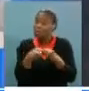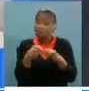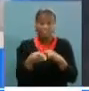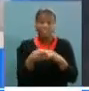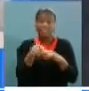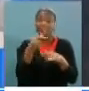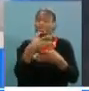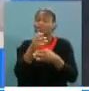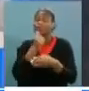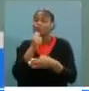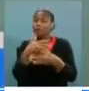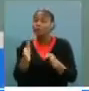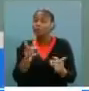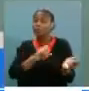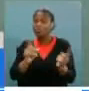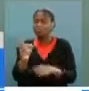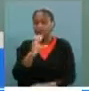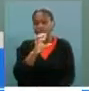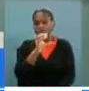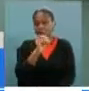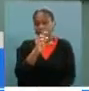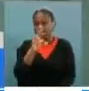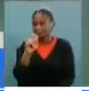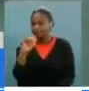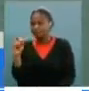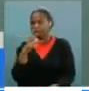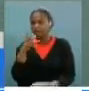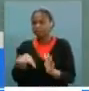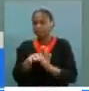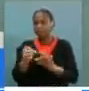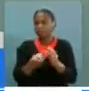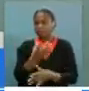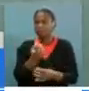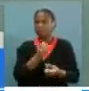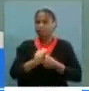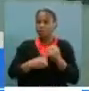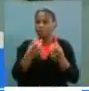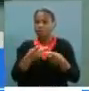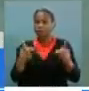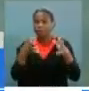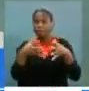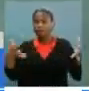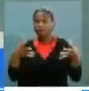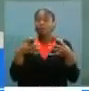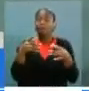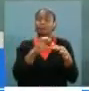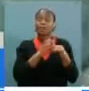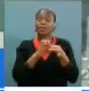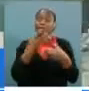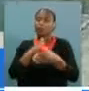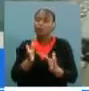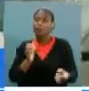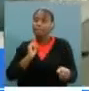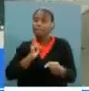setor dos transportes, Correia Silva afirmou estarem criadas as condições para uma maior mobilidade, nomeadamente no setor